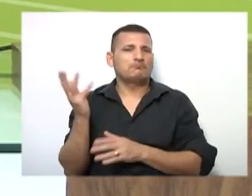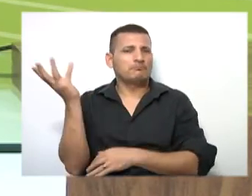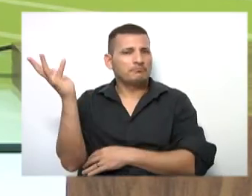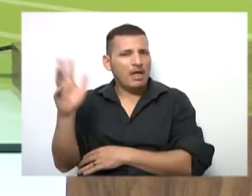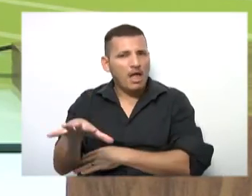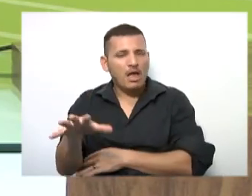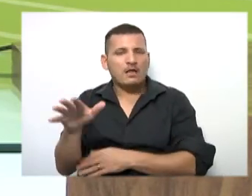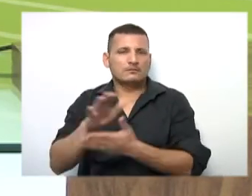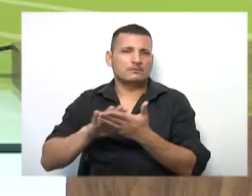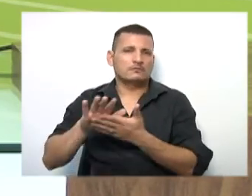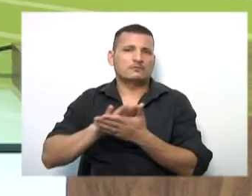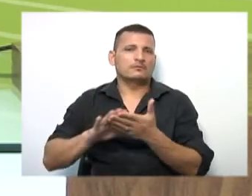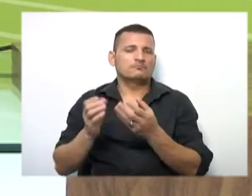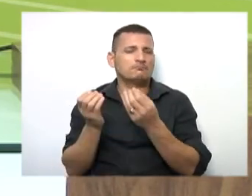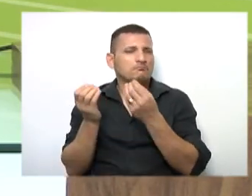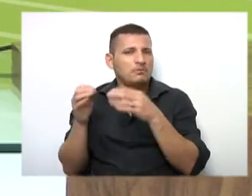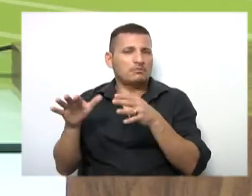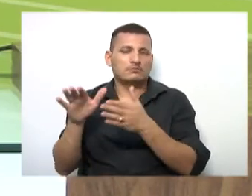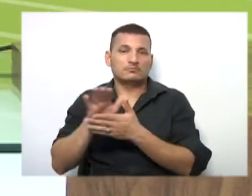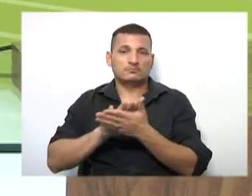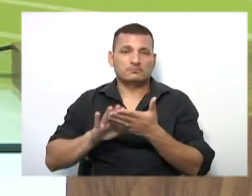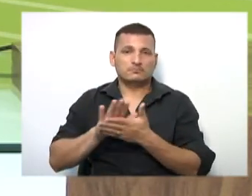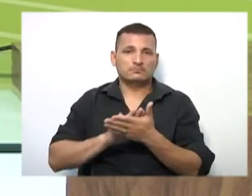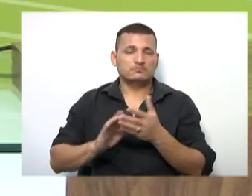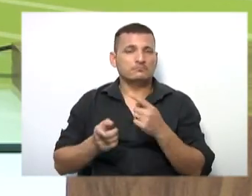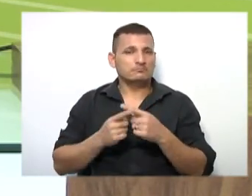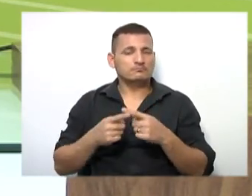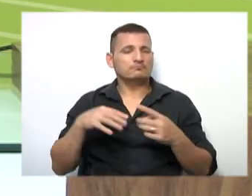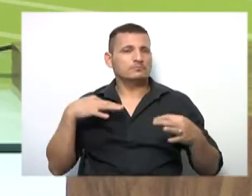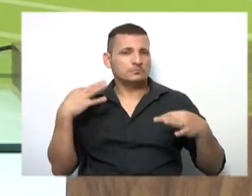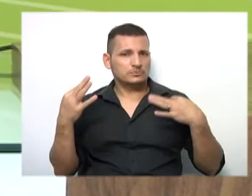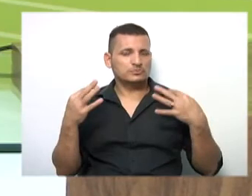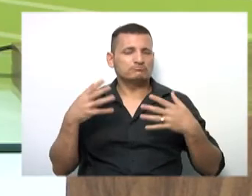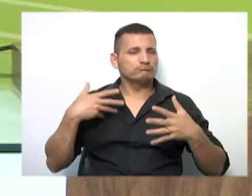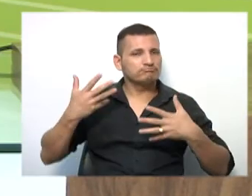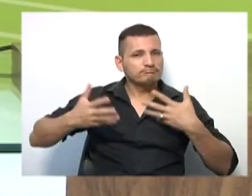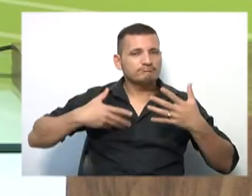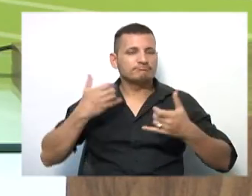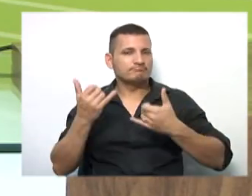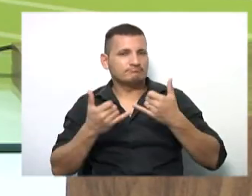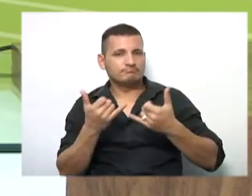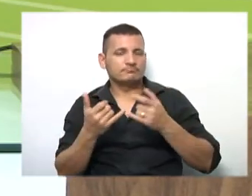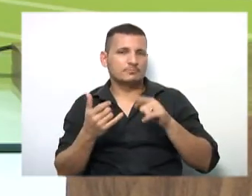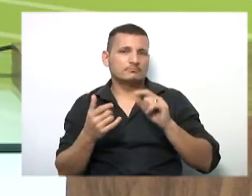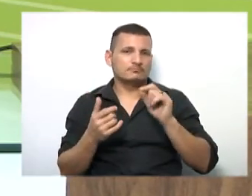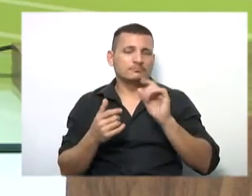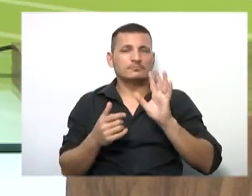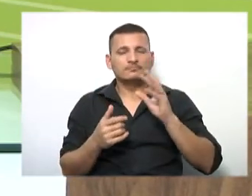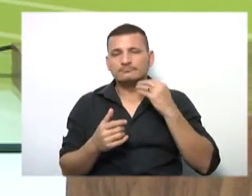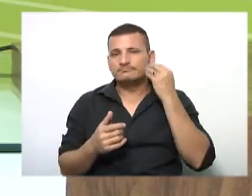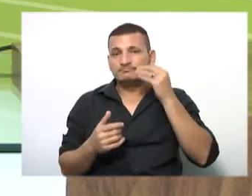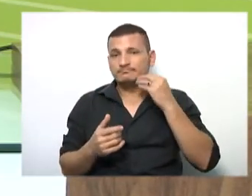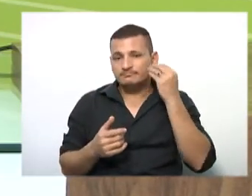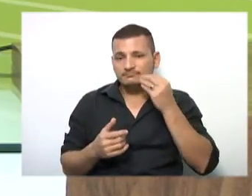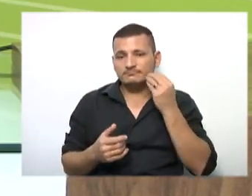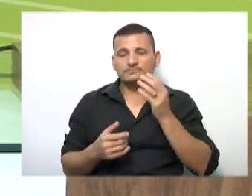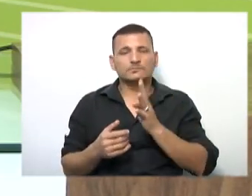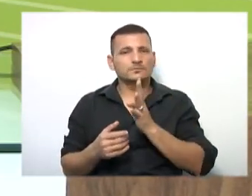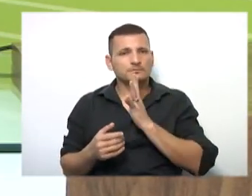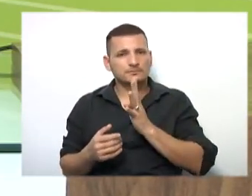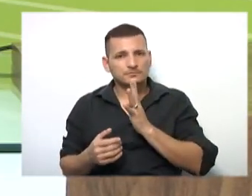naturais da nossa região. Porque a busca do turismo e lazer vai ser por essa questão da experiência.